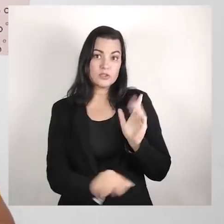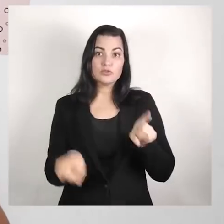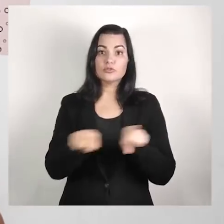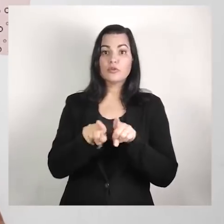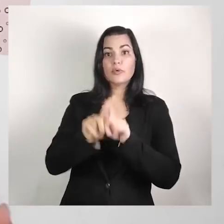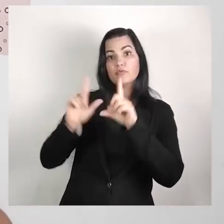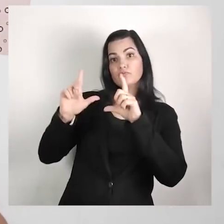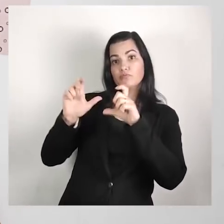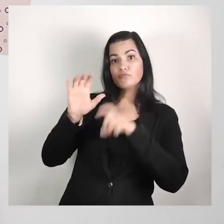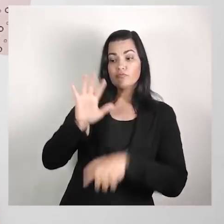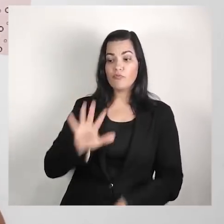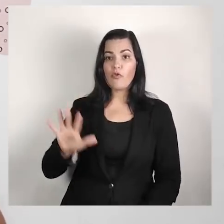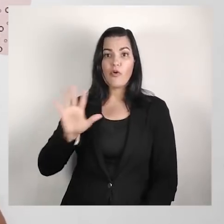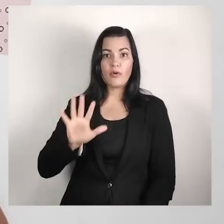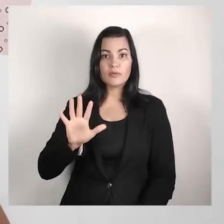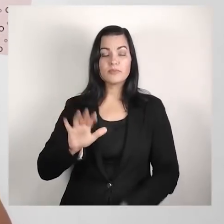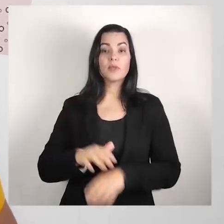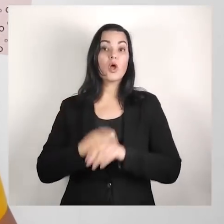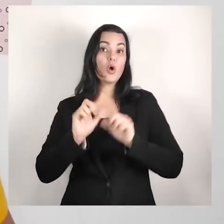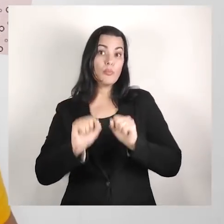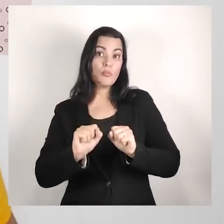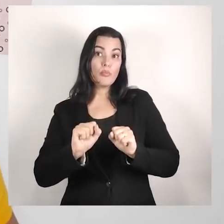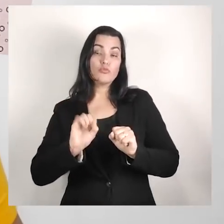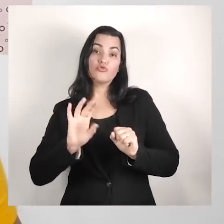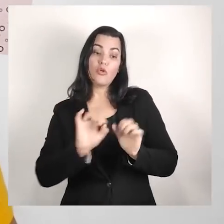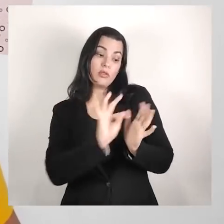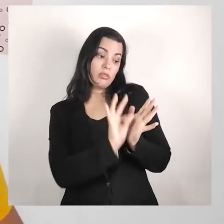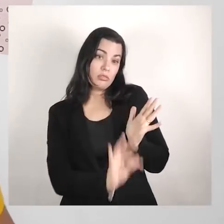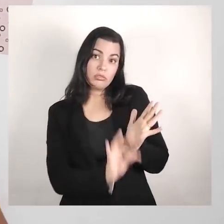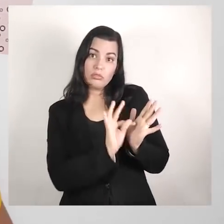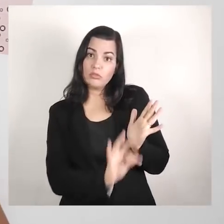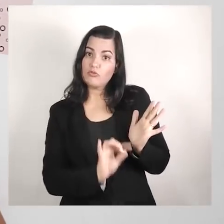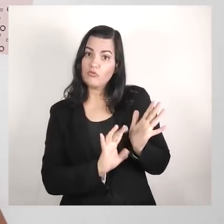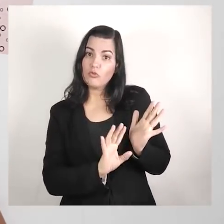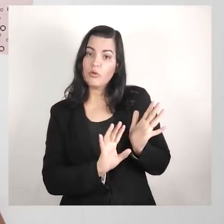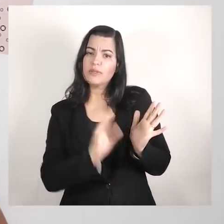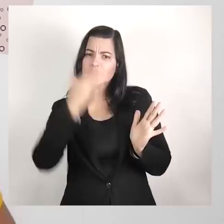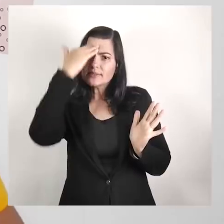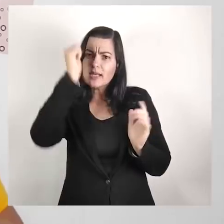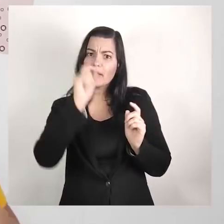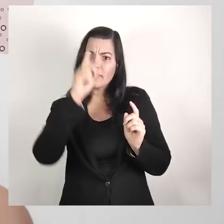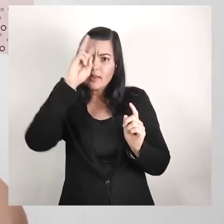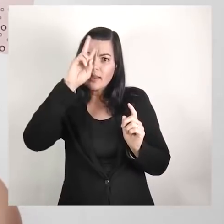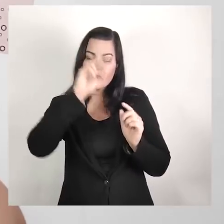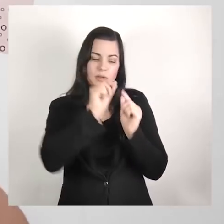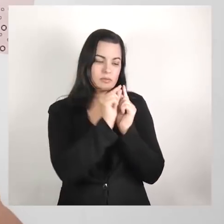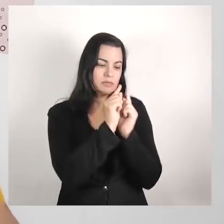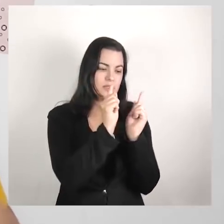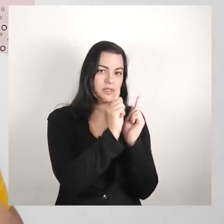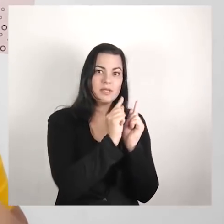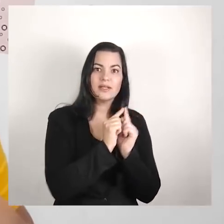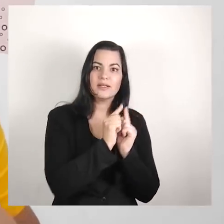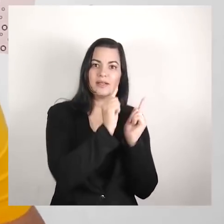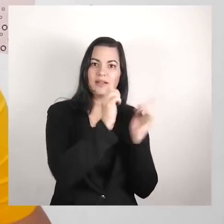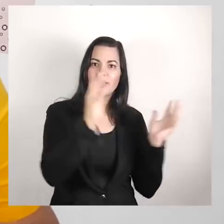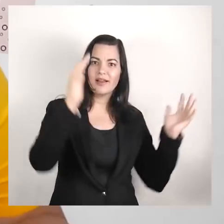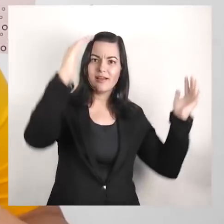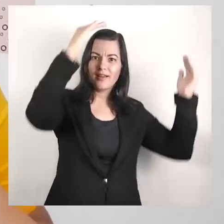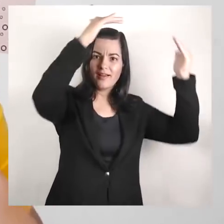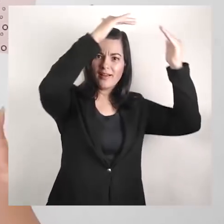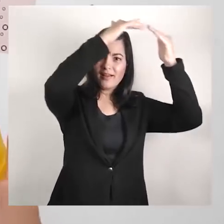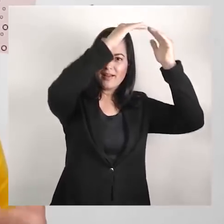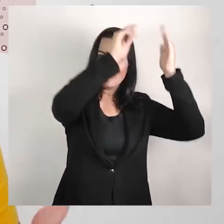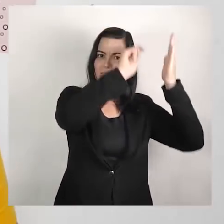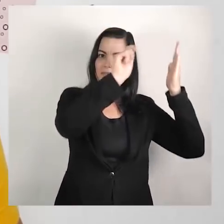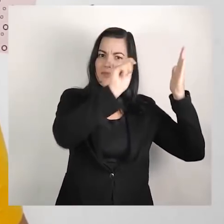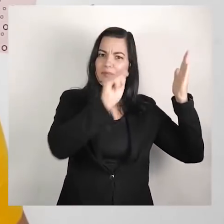utilizar texto e imagem, podemos usar só texto. Então ela tem aqueles balõezinhos onde a